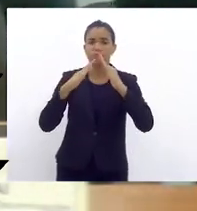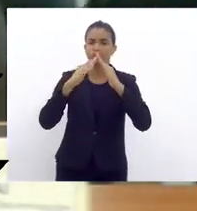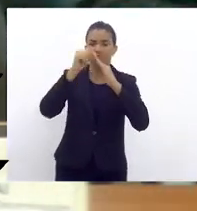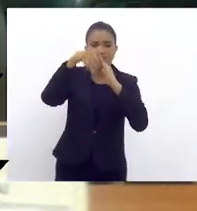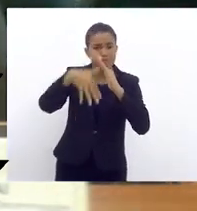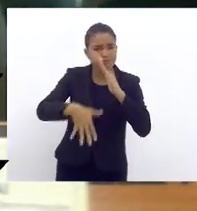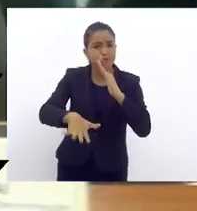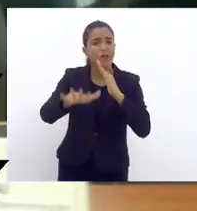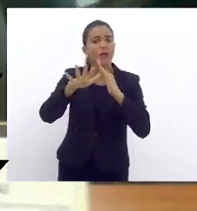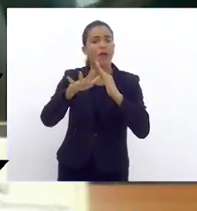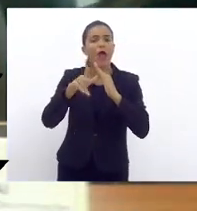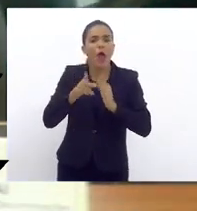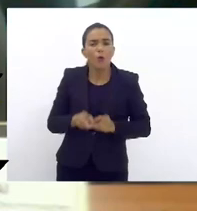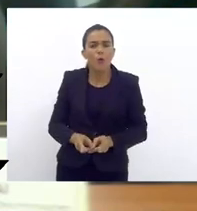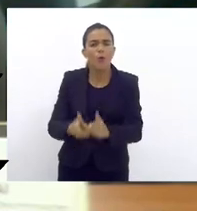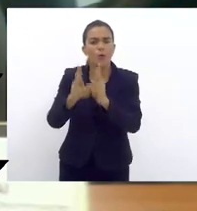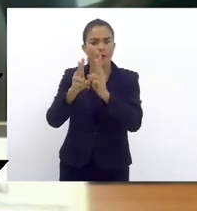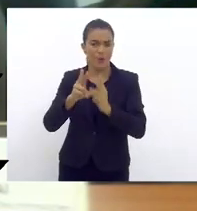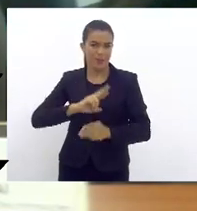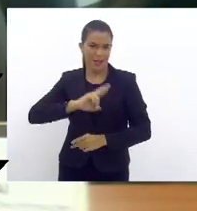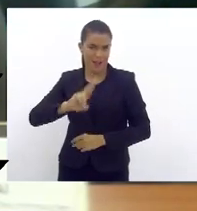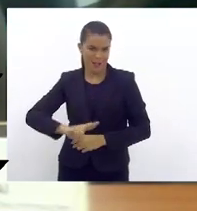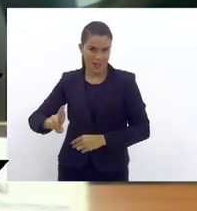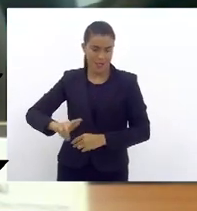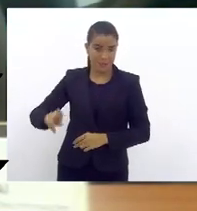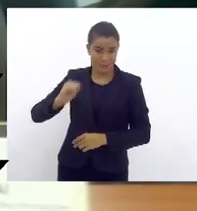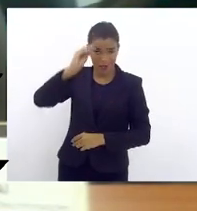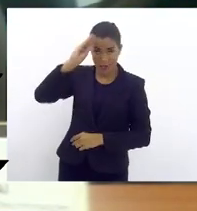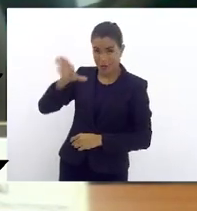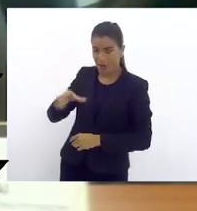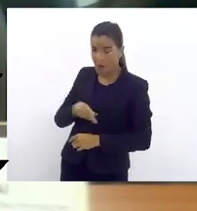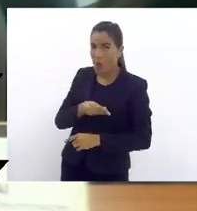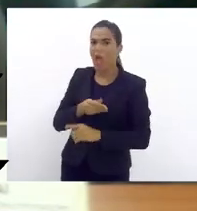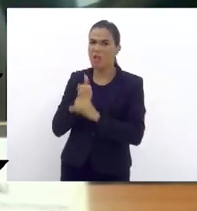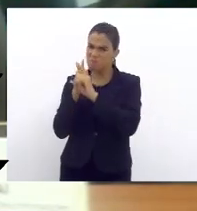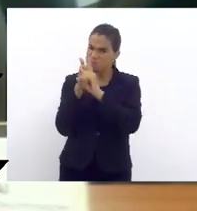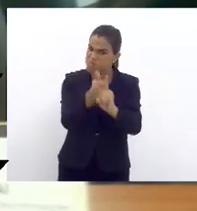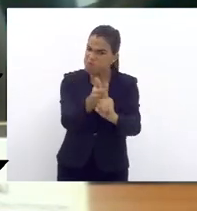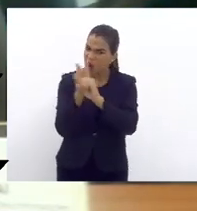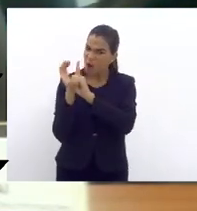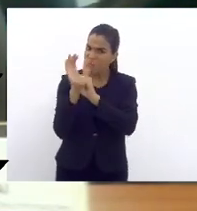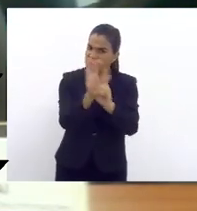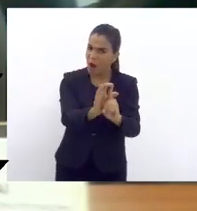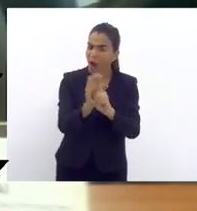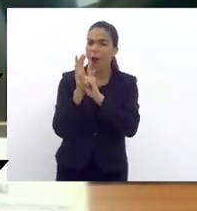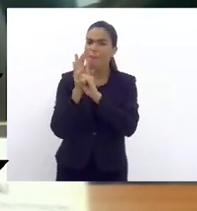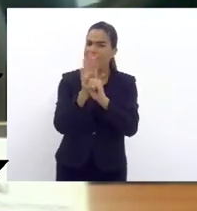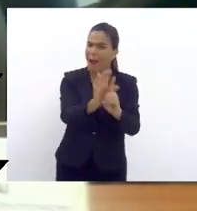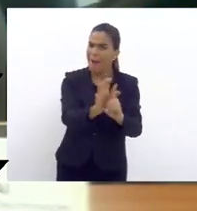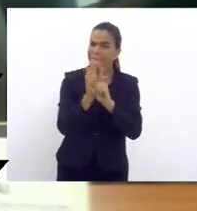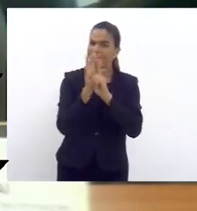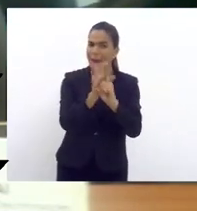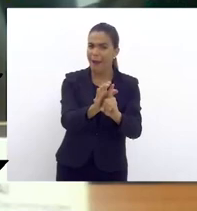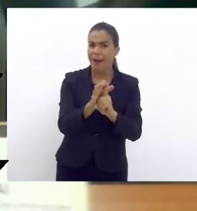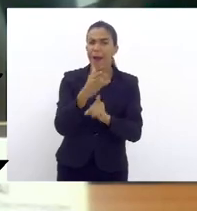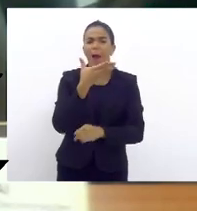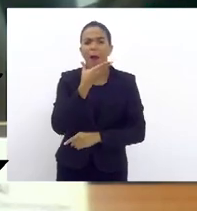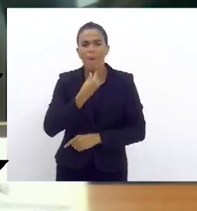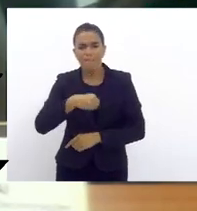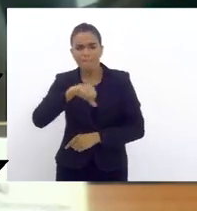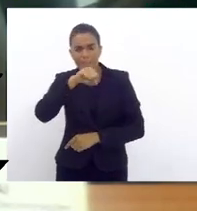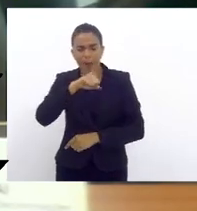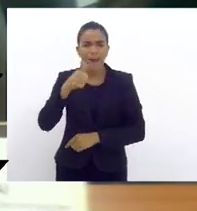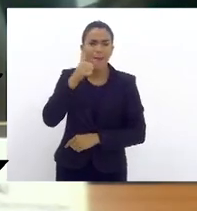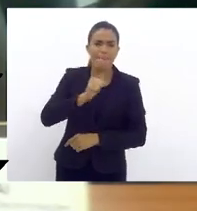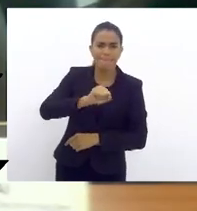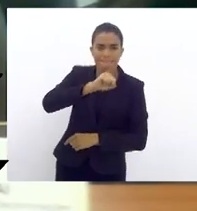ah continuidade dessa religiosidade de matriz africana perseguição aí orixás que há muitos anos